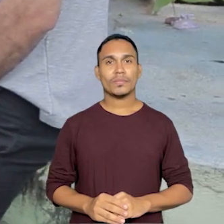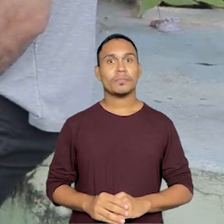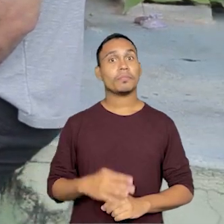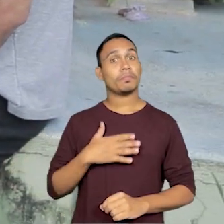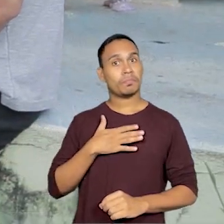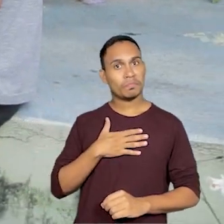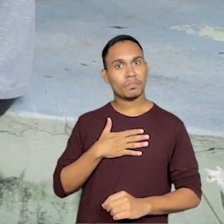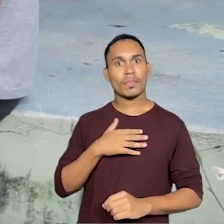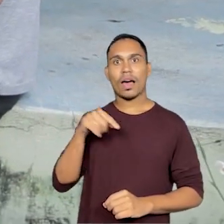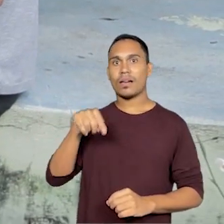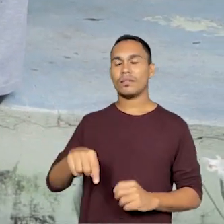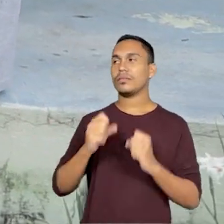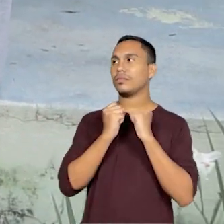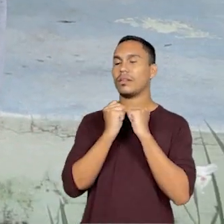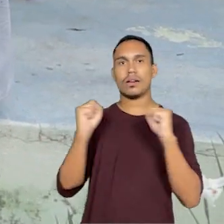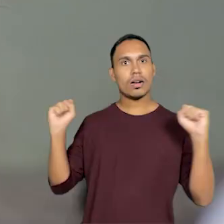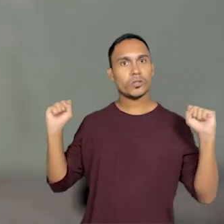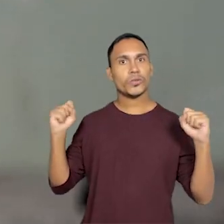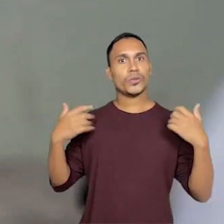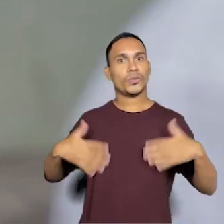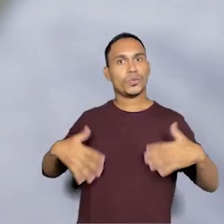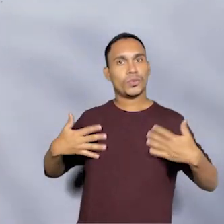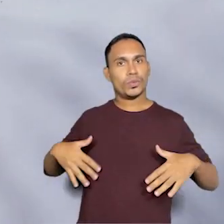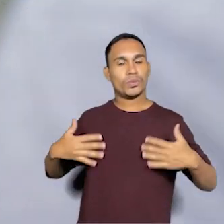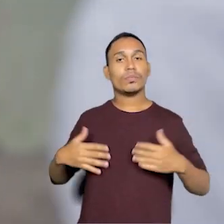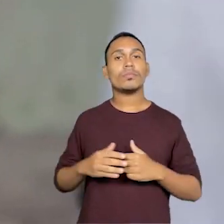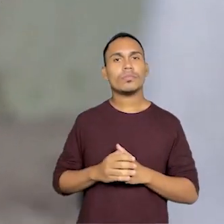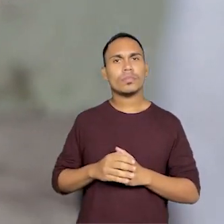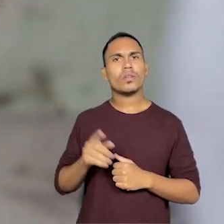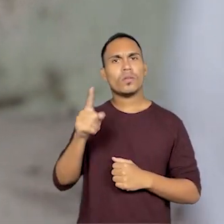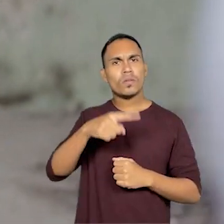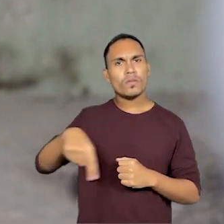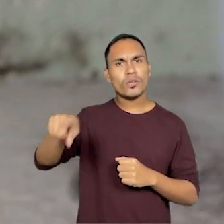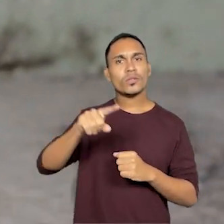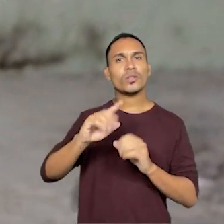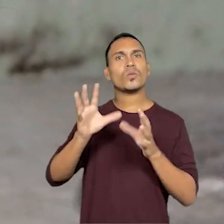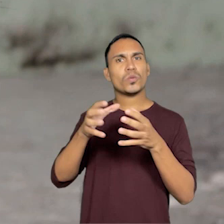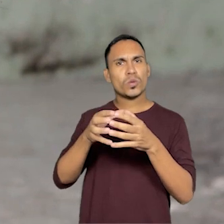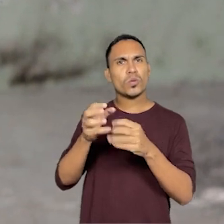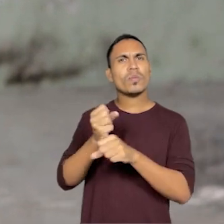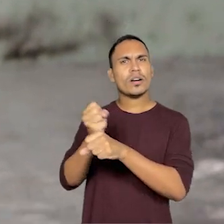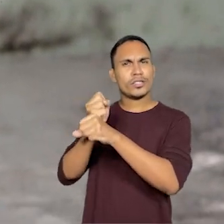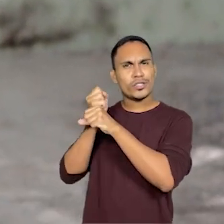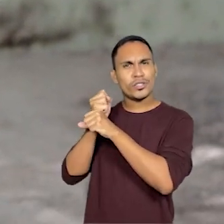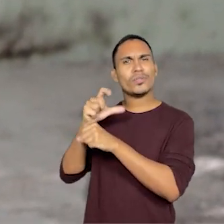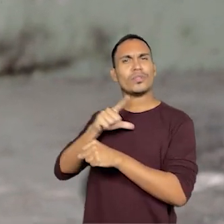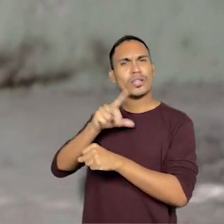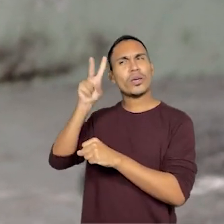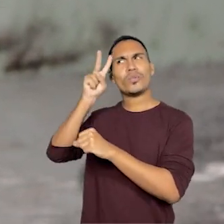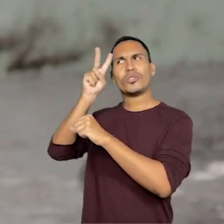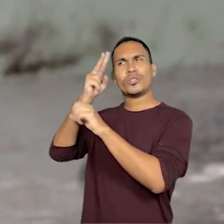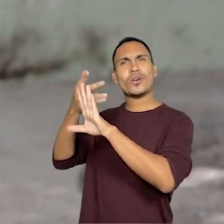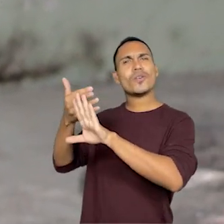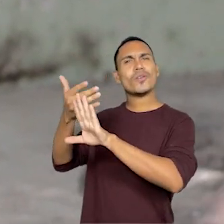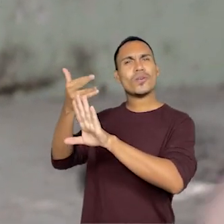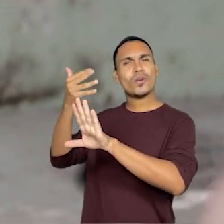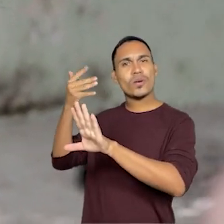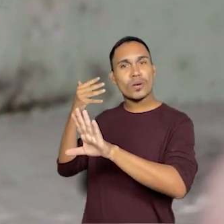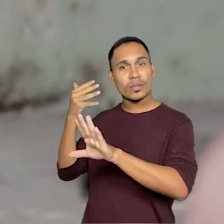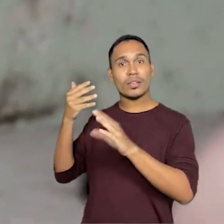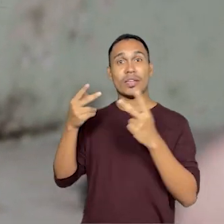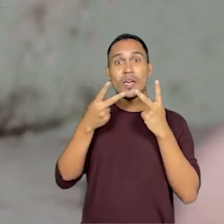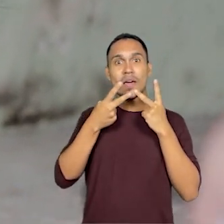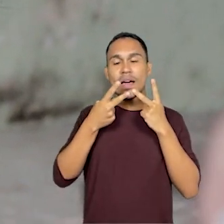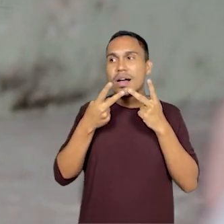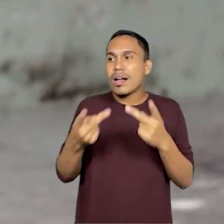Meu Deus, aqui é bem grande, né, Robson? Porque vocês são um grupo antigo, né? Tem uma história, por isso que a gente vem até aqui. E tem